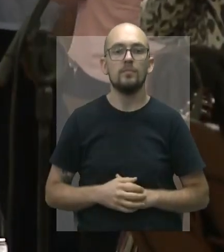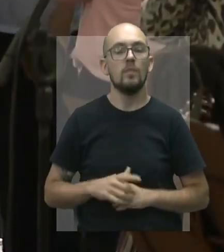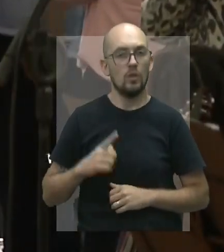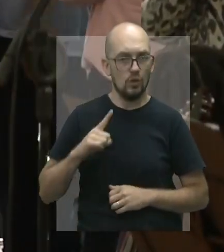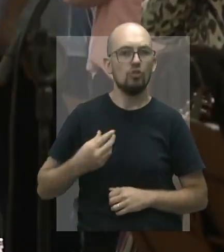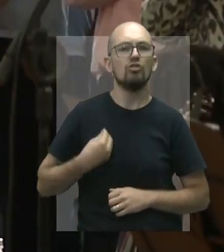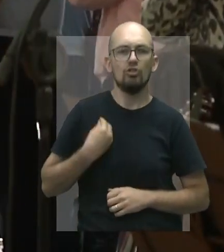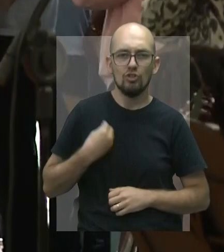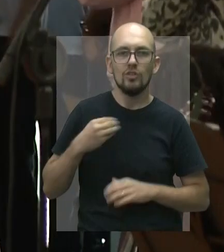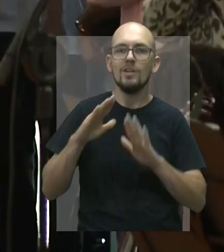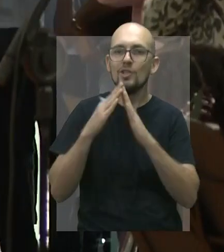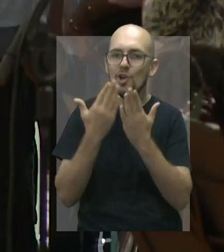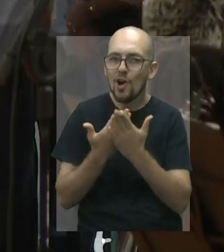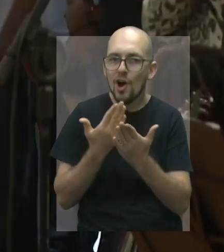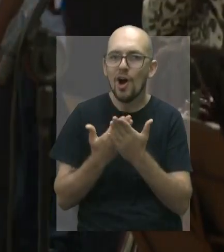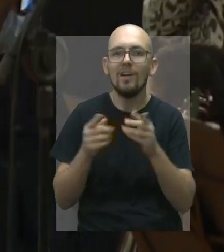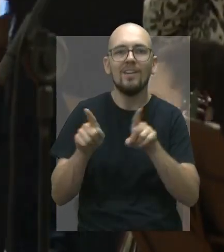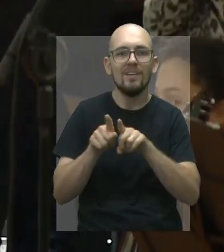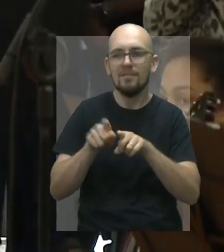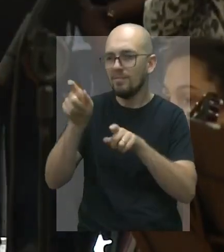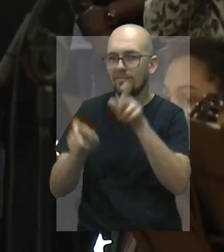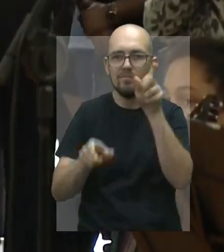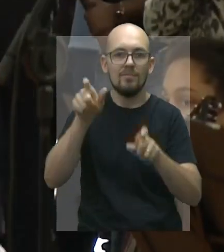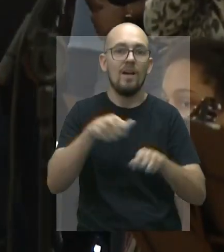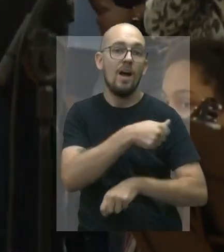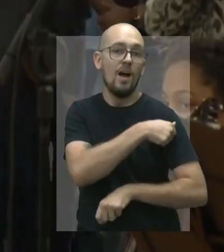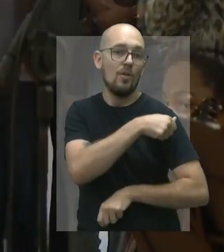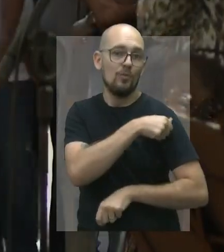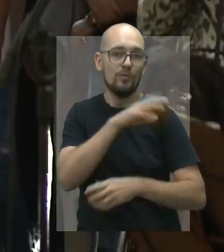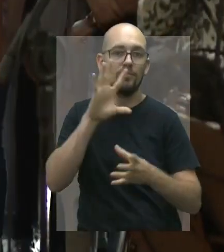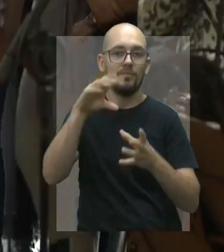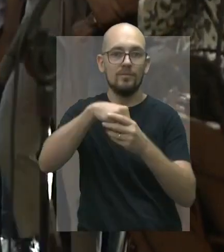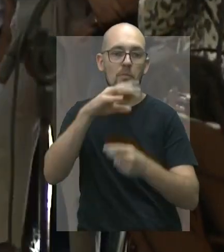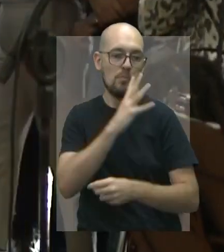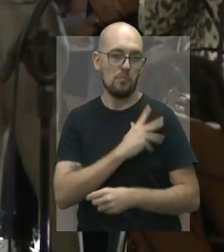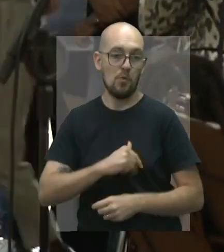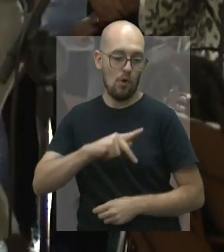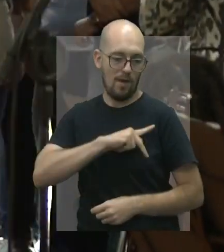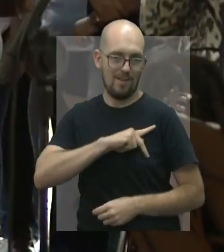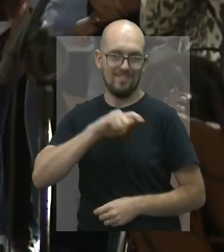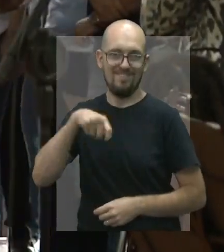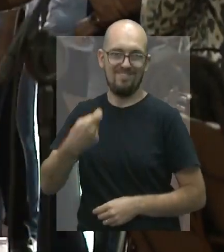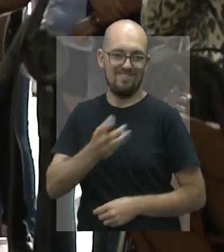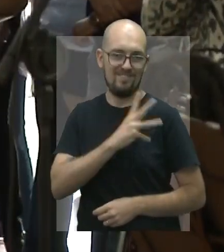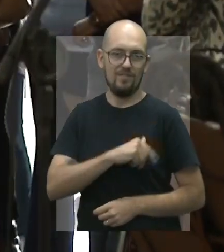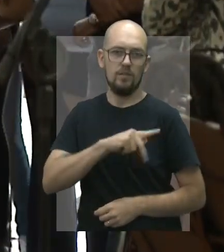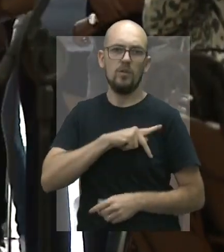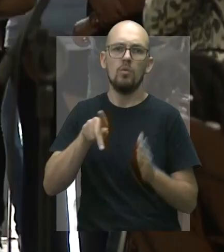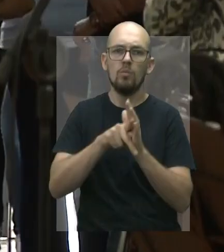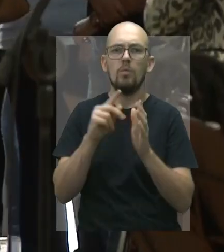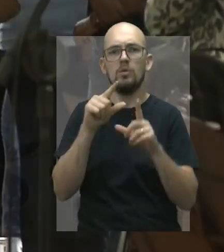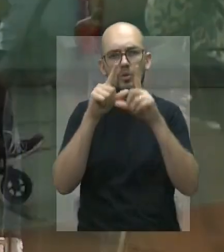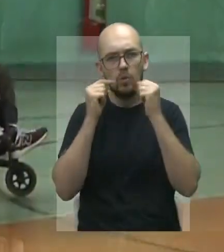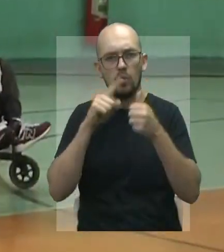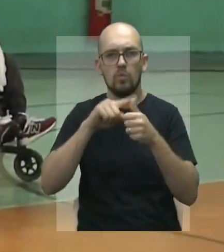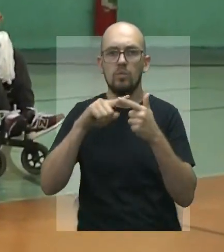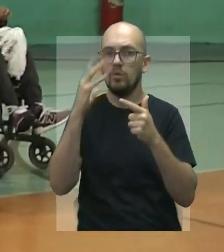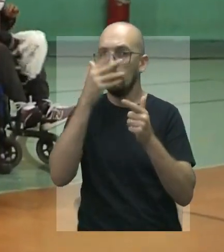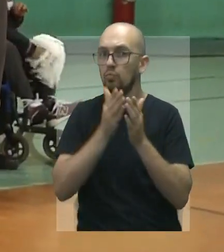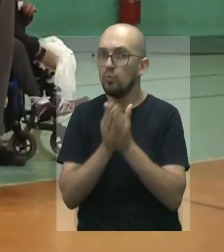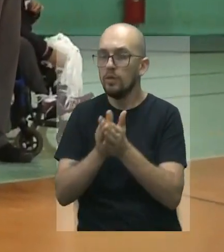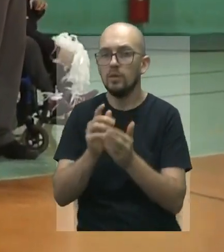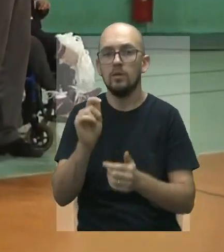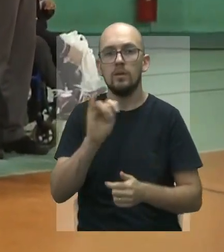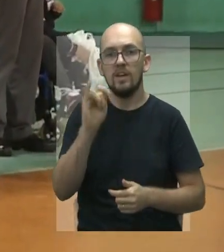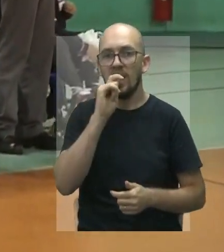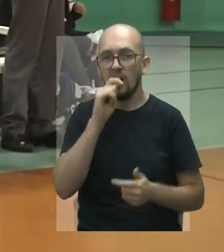participação de escolas e alunos formandos que integram o Proerd nos municípios de Jaú, Barra Bonita, Igaraçu do Tietê,